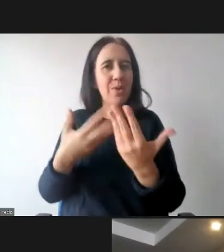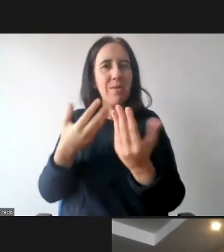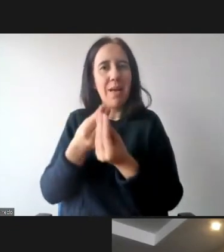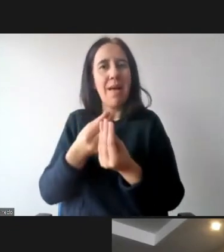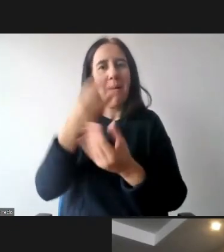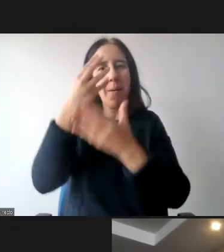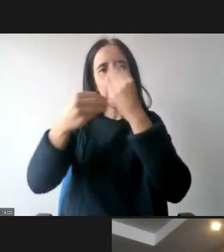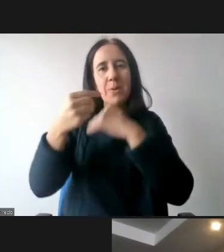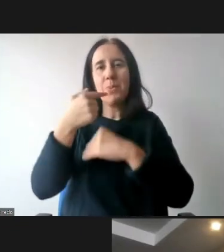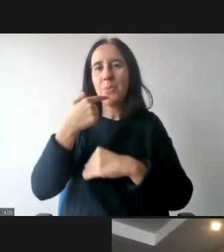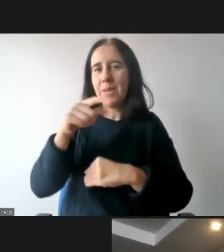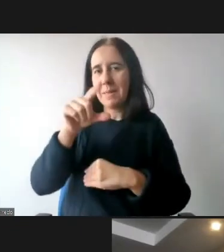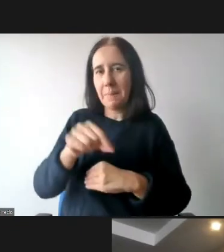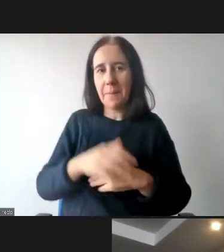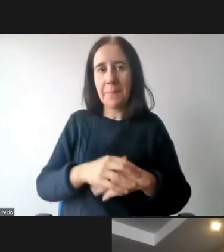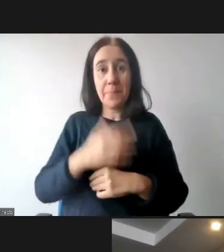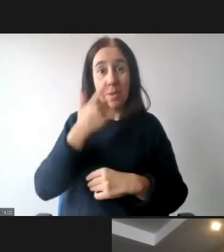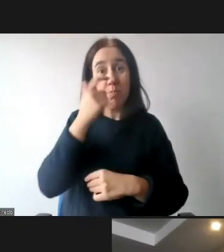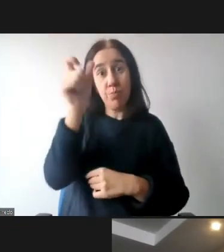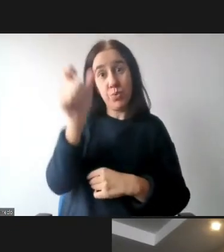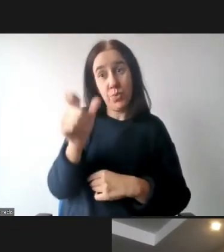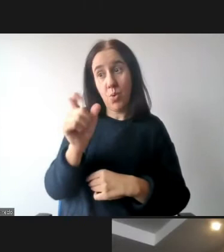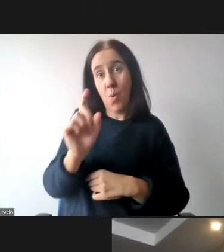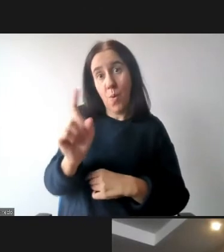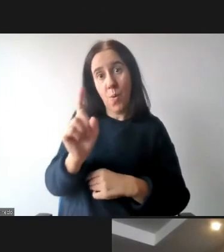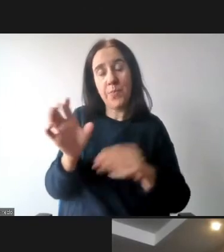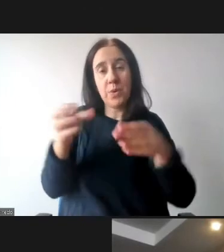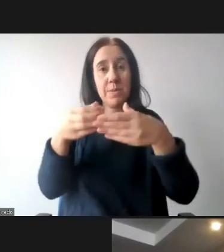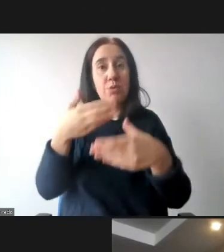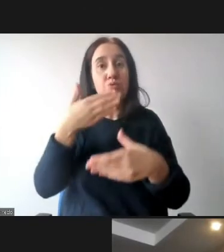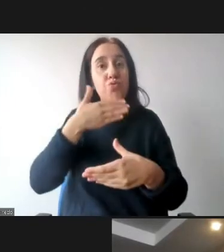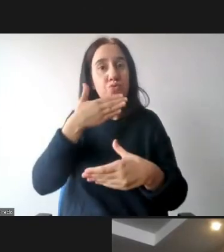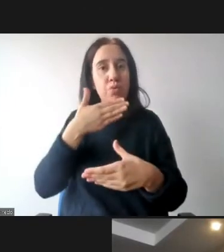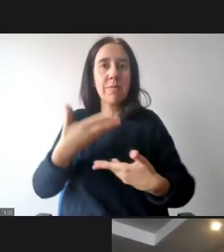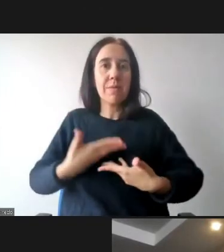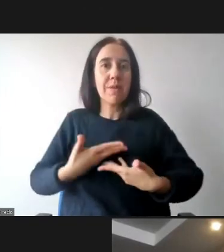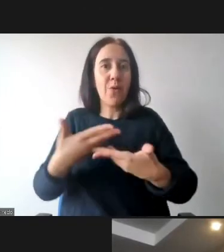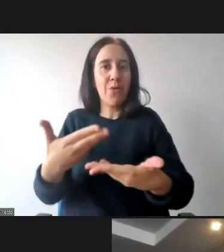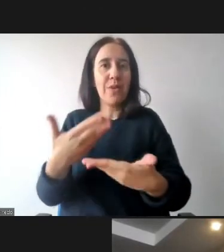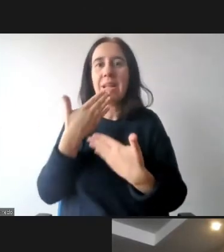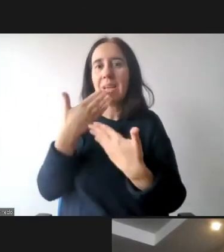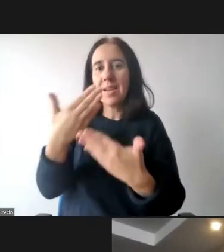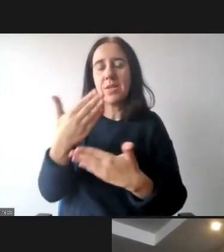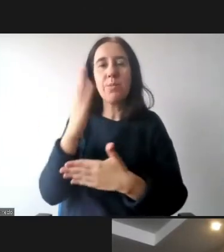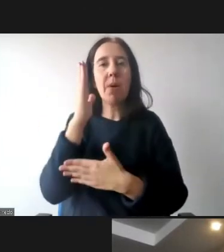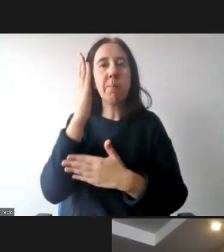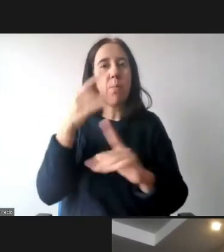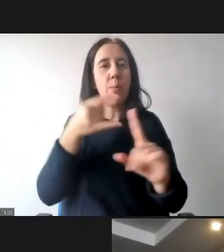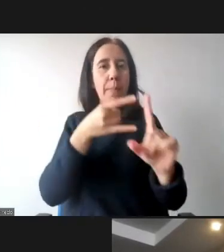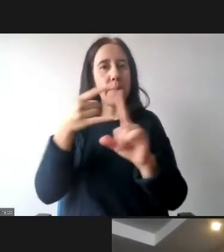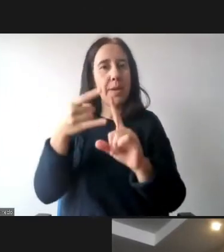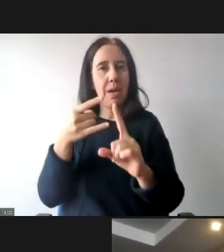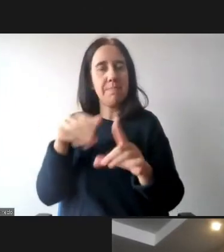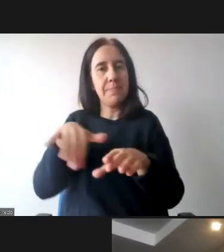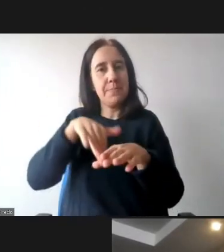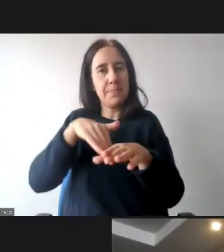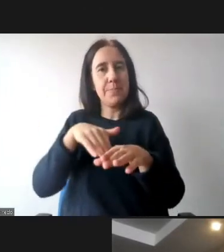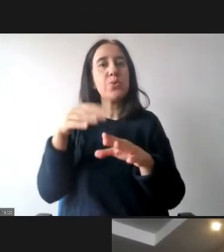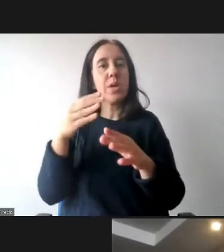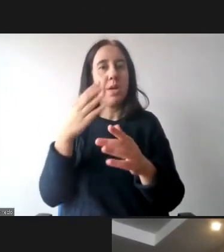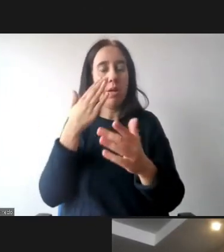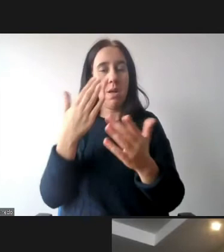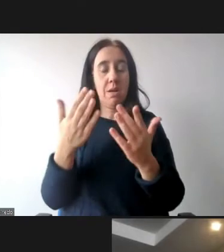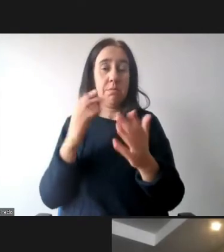também. E na sua pessoa agradecia à Comissão Instaladora o convite para participar nestes webinars sobre os princípios da administração